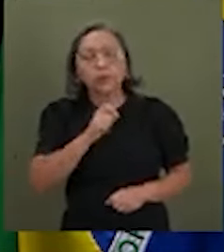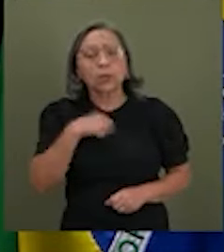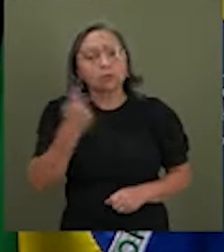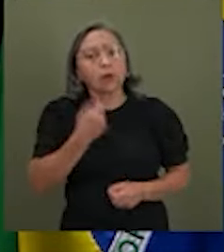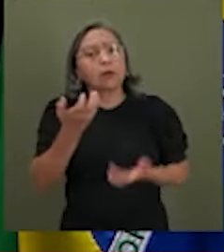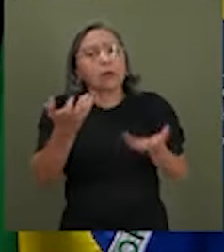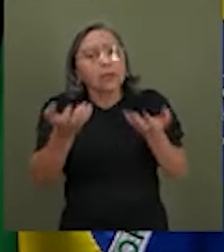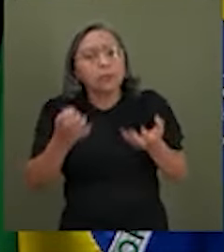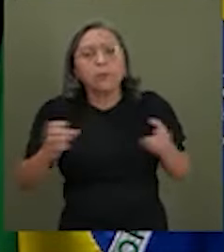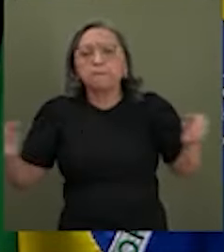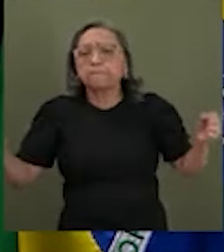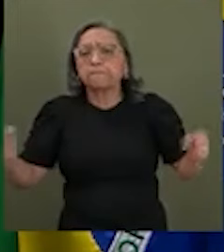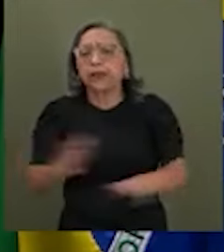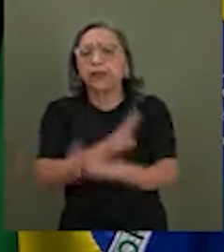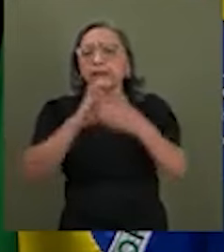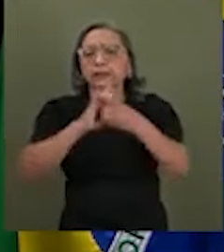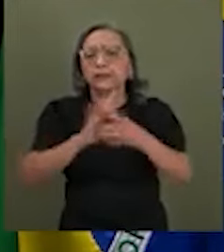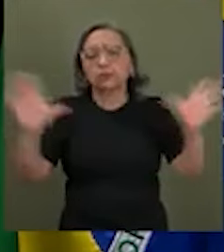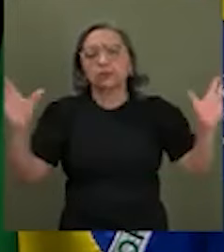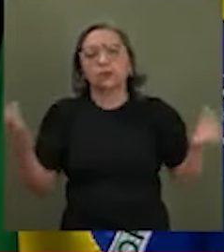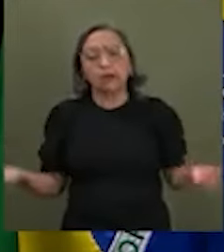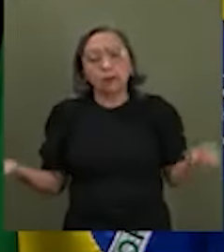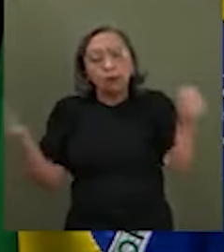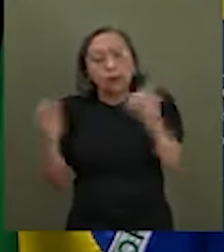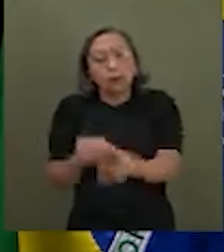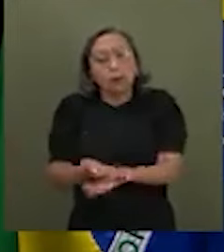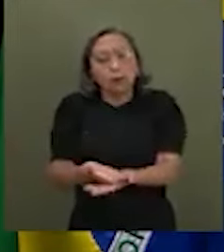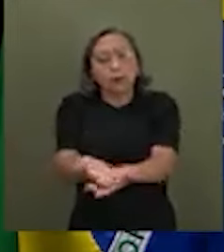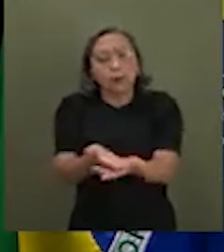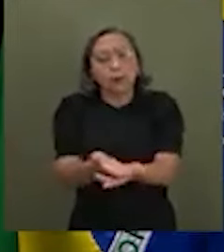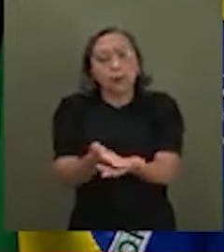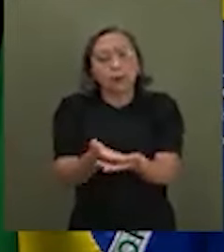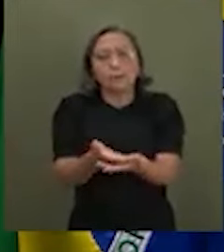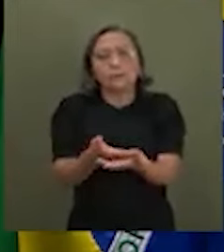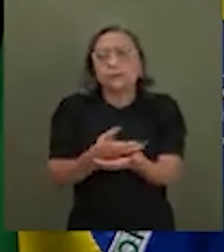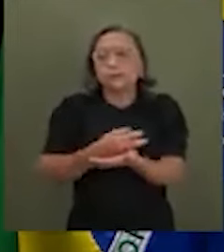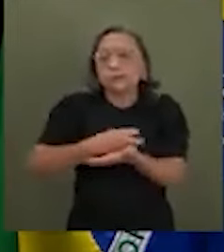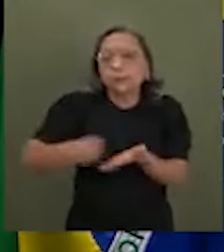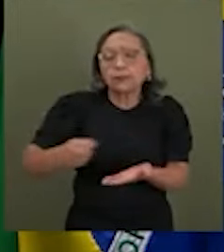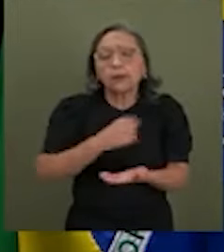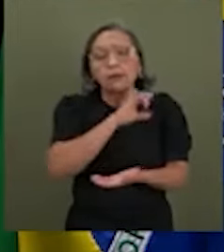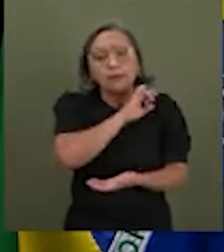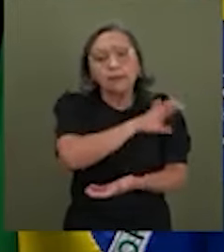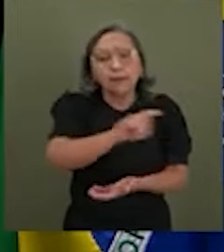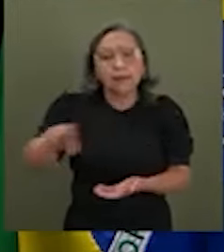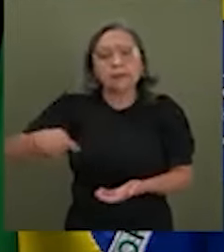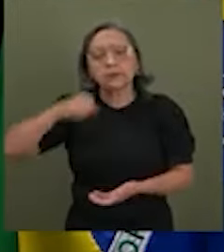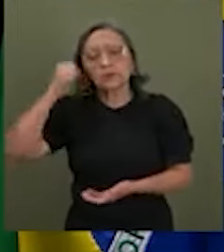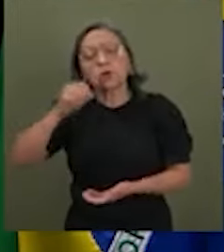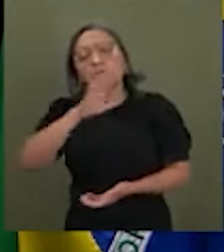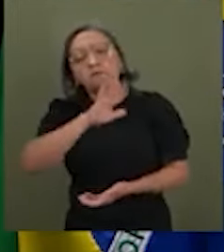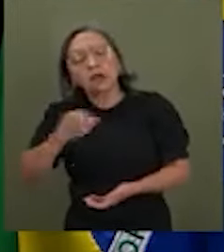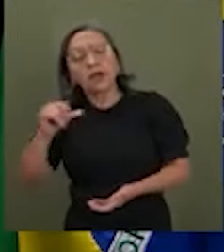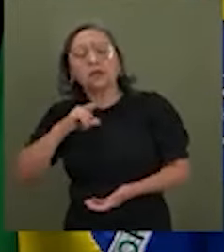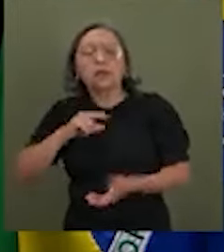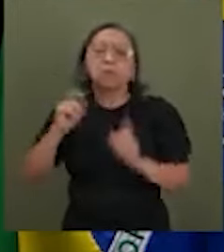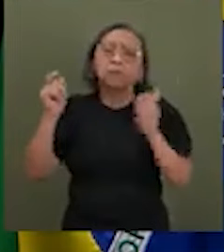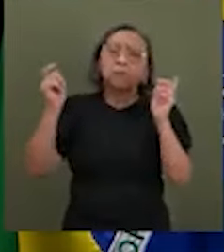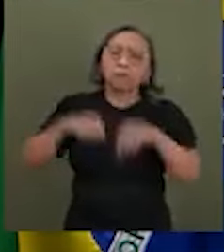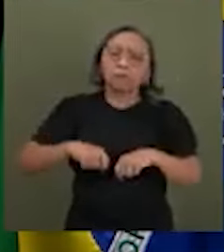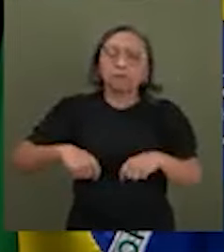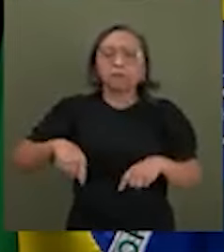plena. Coloca-se o processo de impeachment e cada senador vai poder ter a